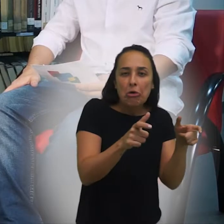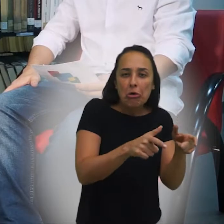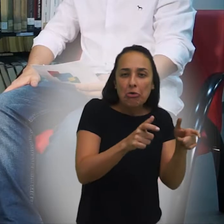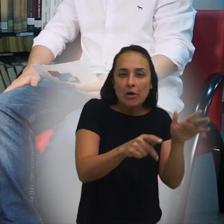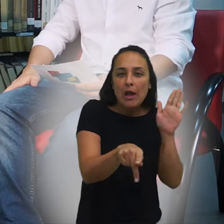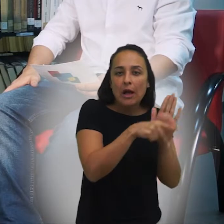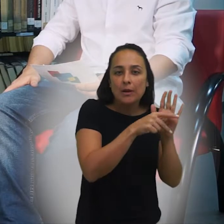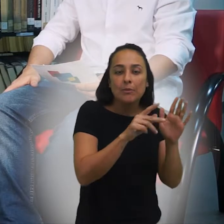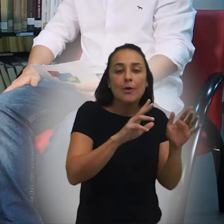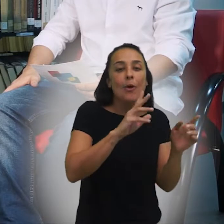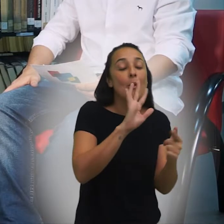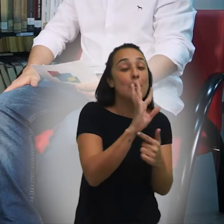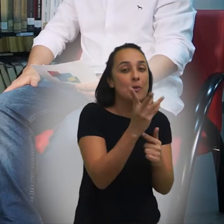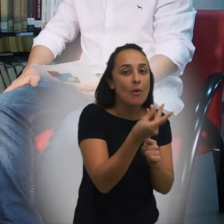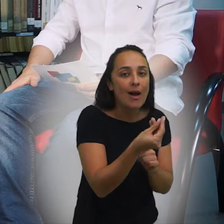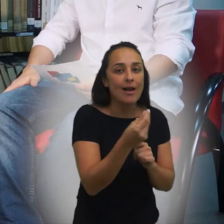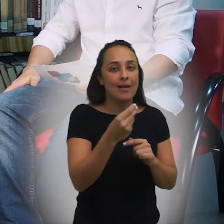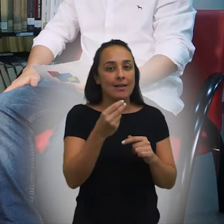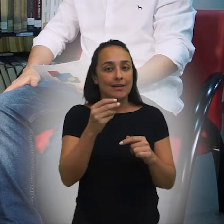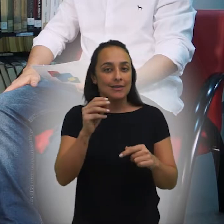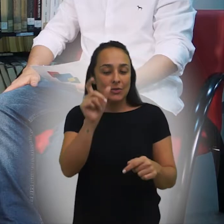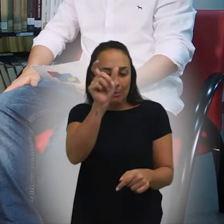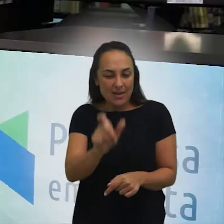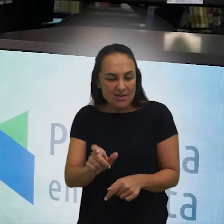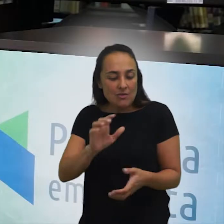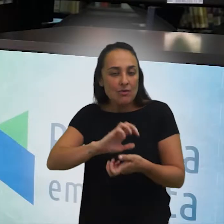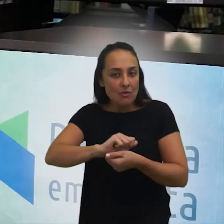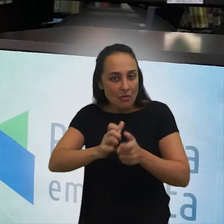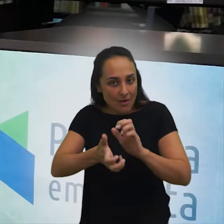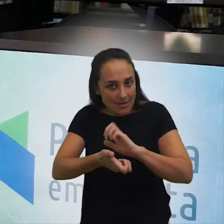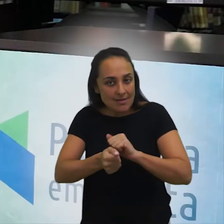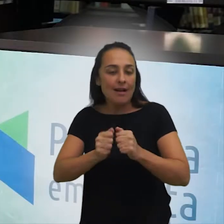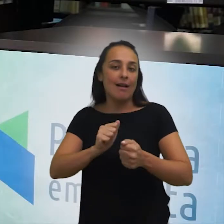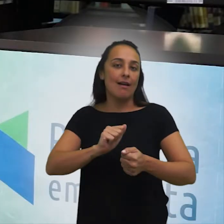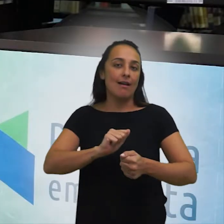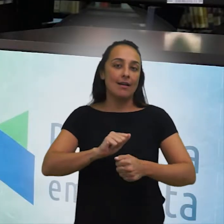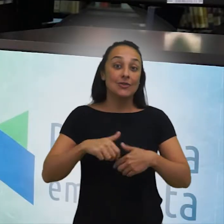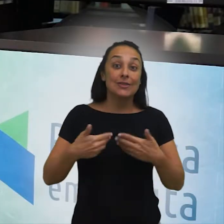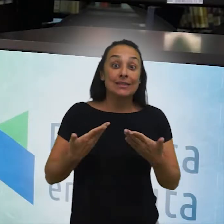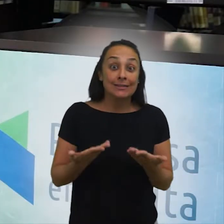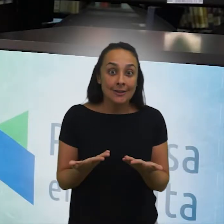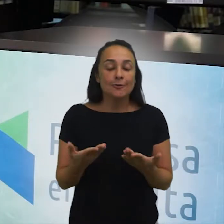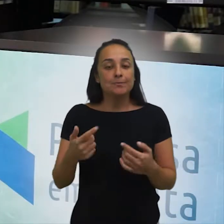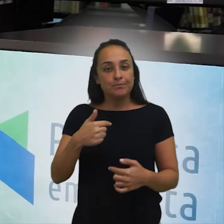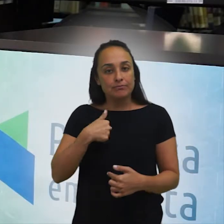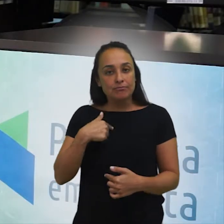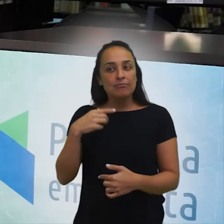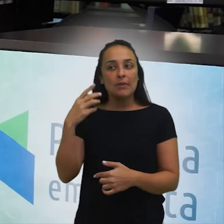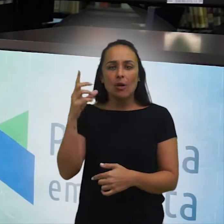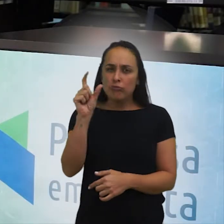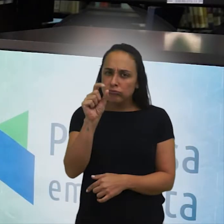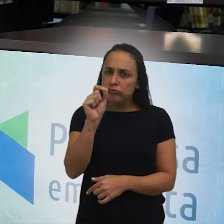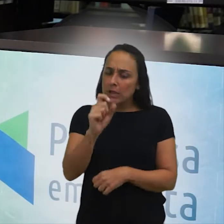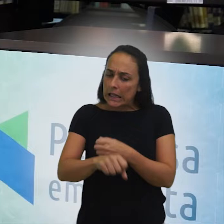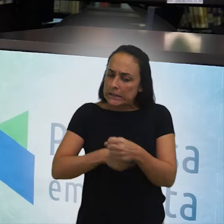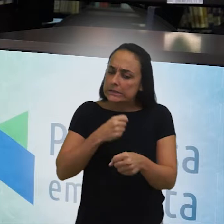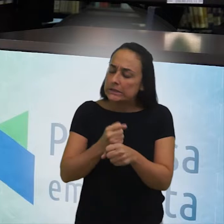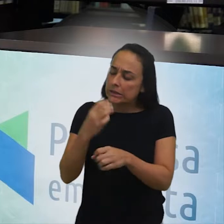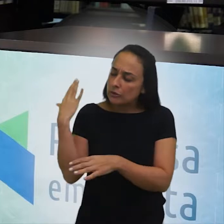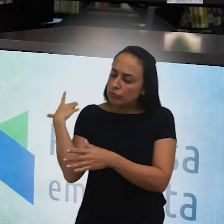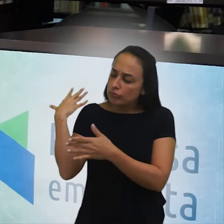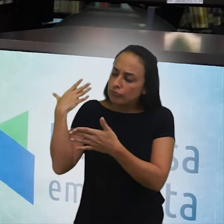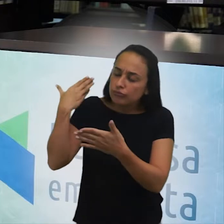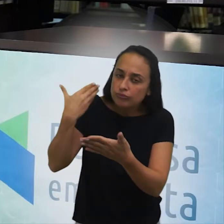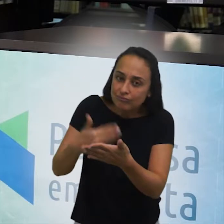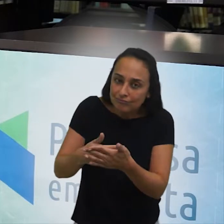eu venho trabalhando sobre um tema que me parece bastante emergente, mas já consolidado, que é a internet.